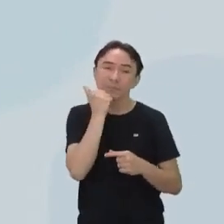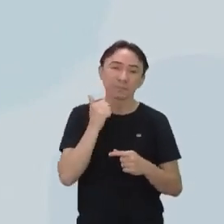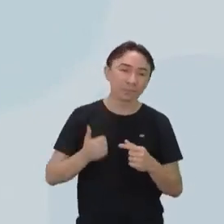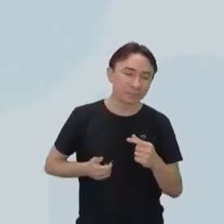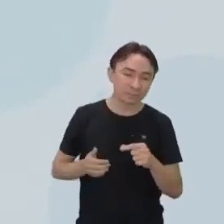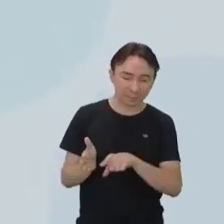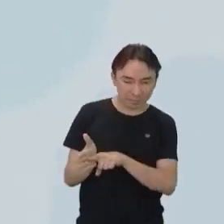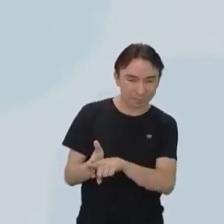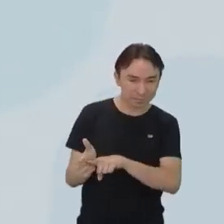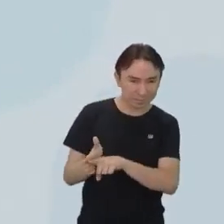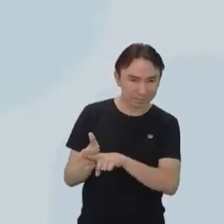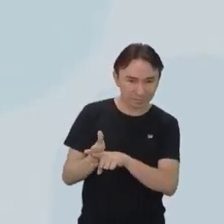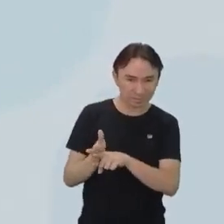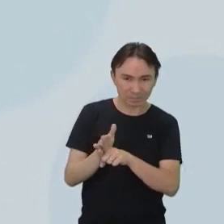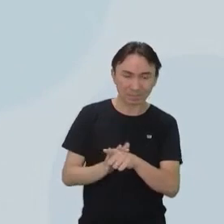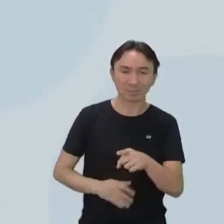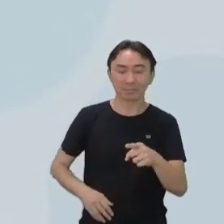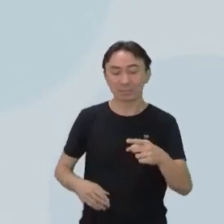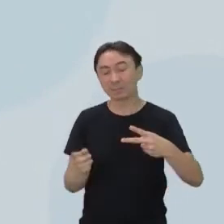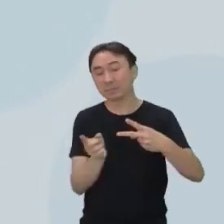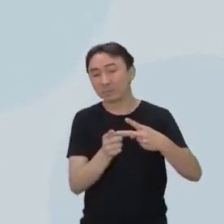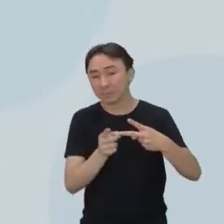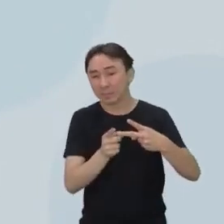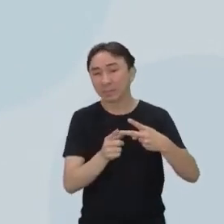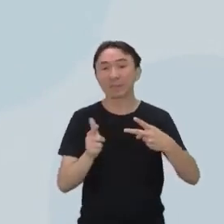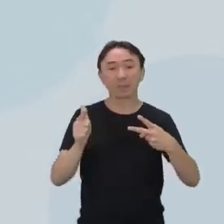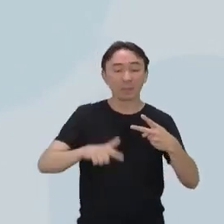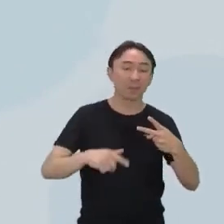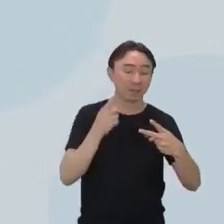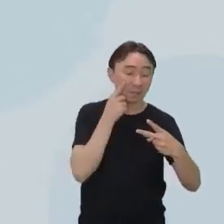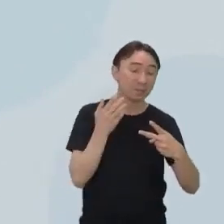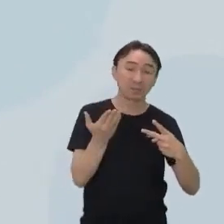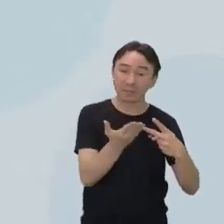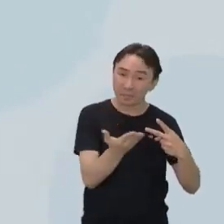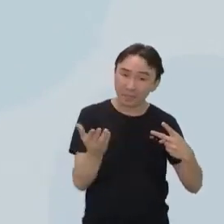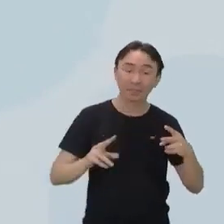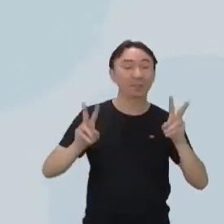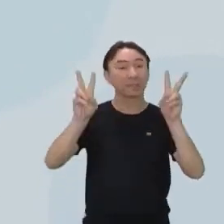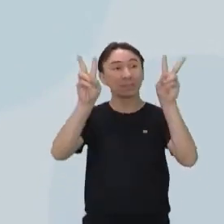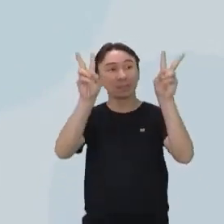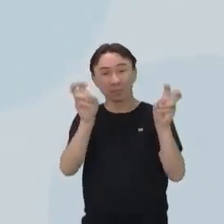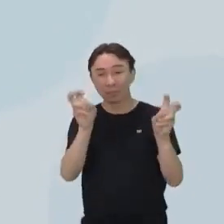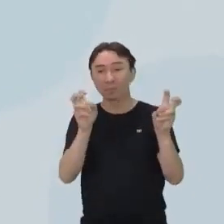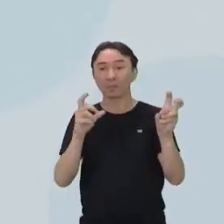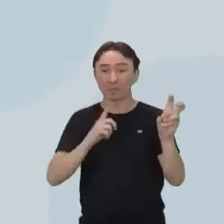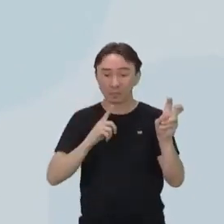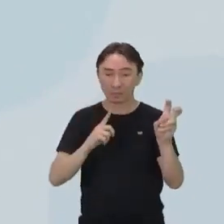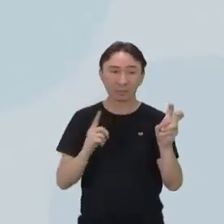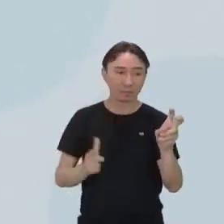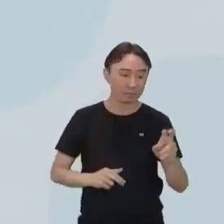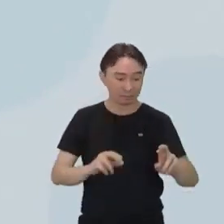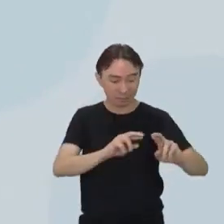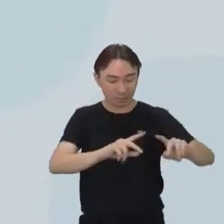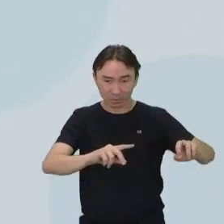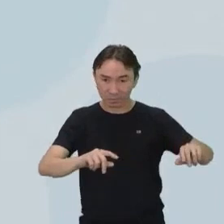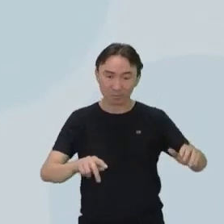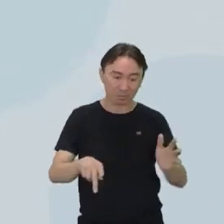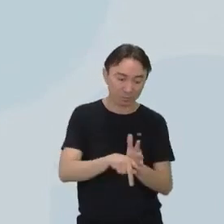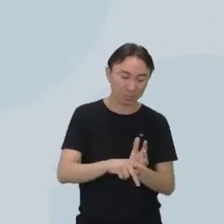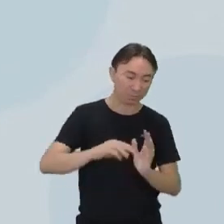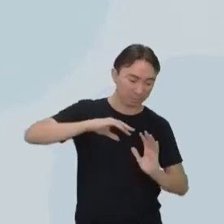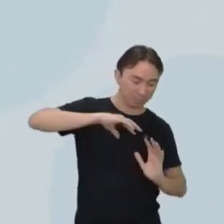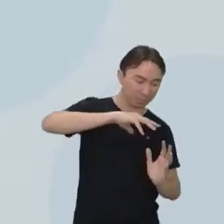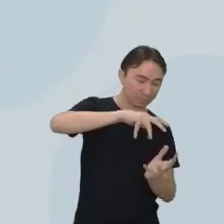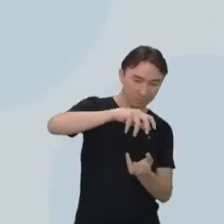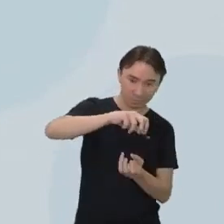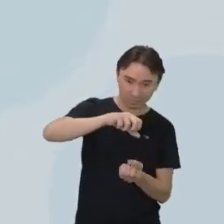solucionar questionamentos, questões que estão abordando a temática de recursos e sustentabilidade, aquelas temáticas que a gente